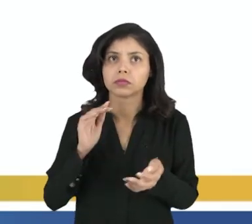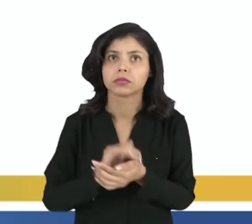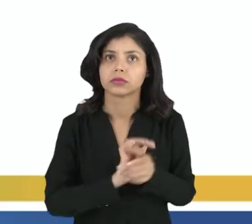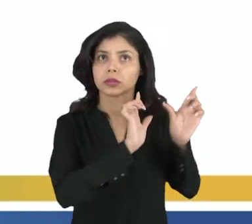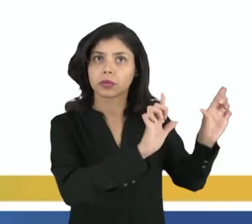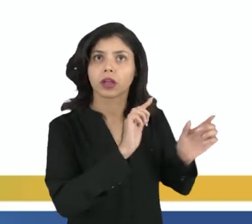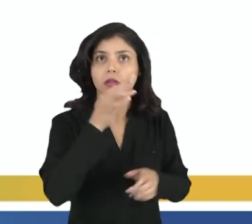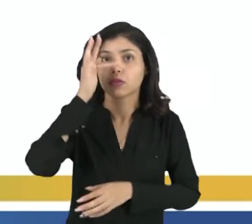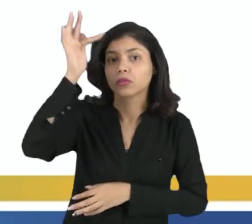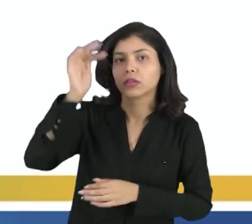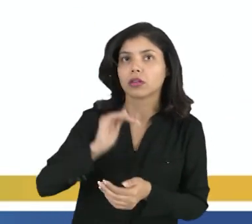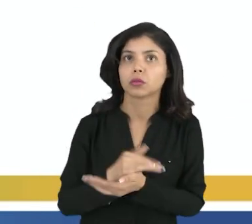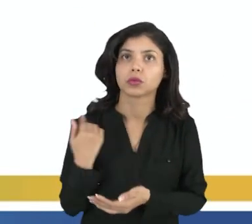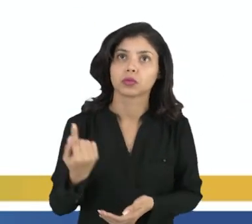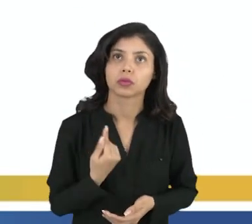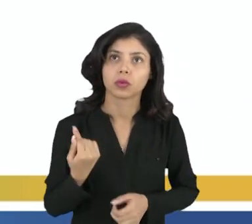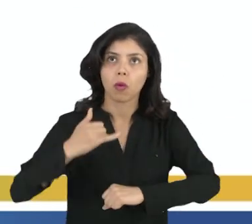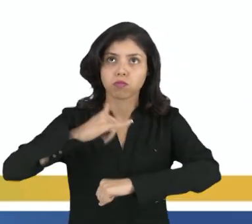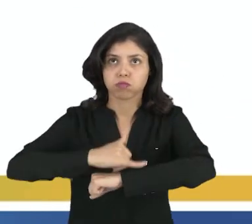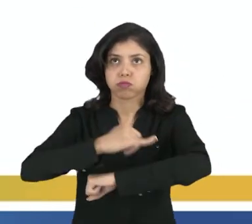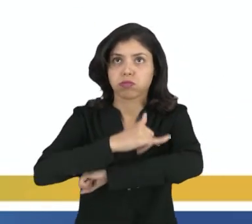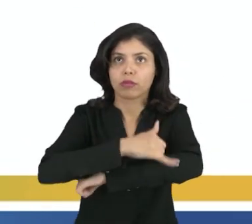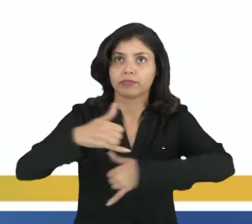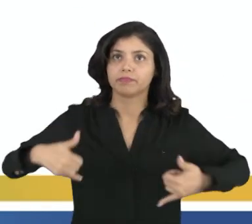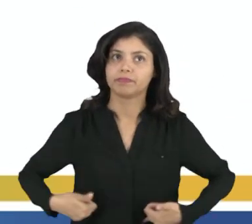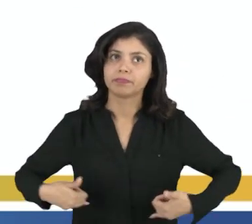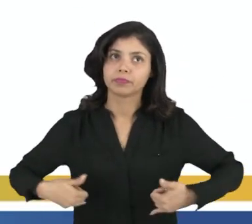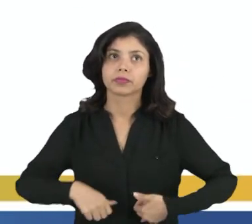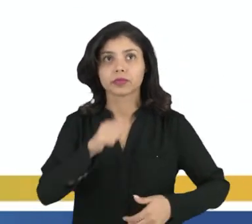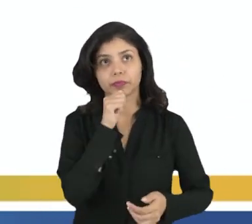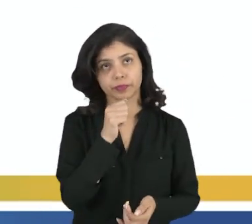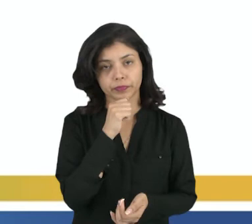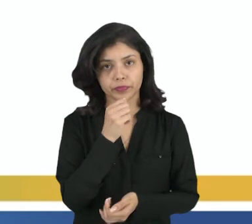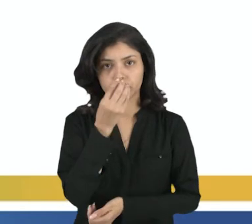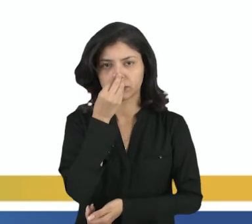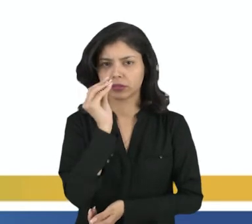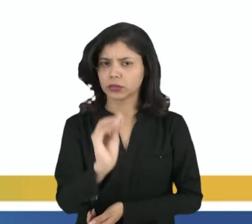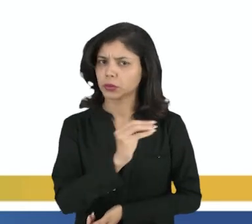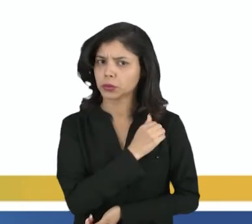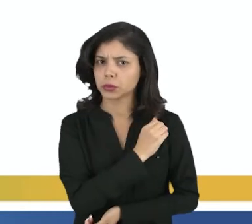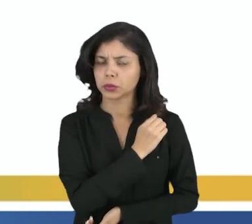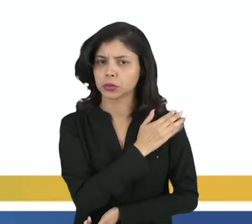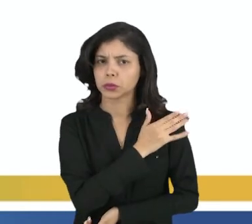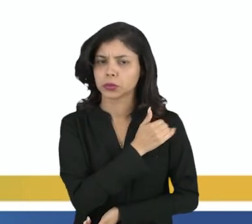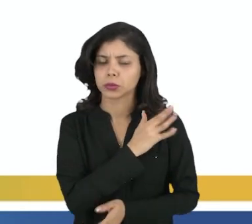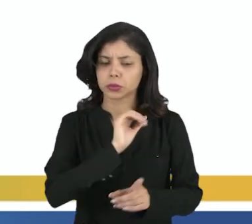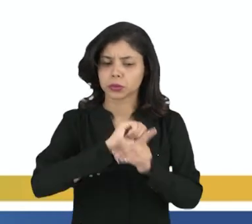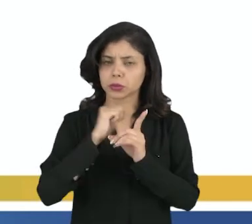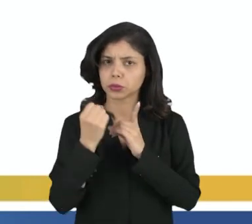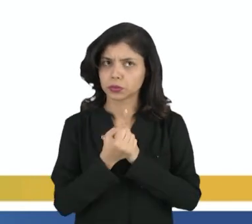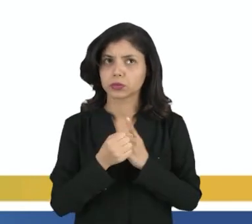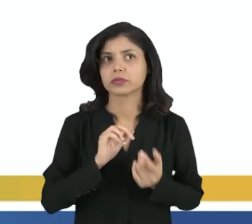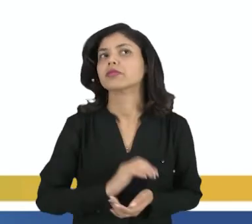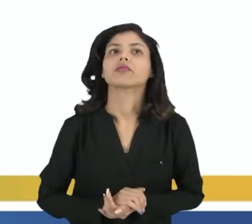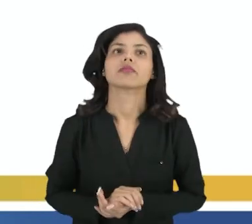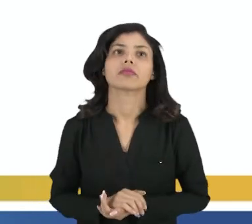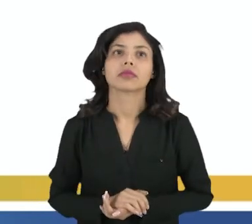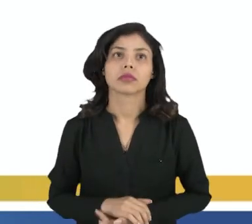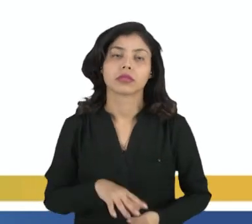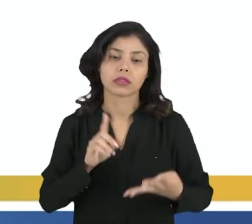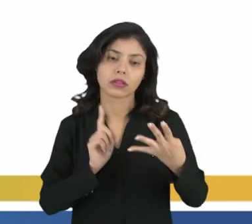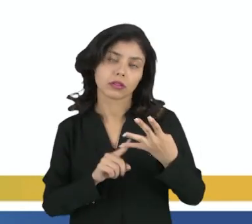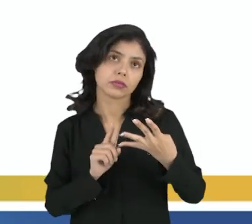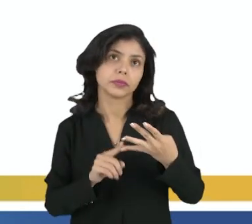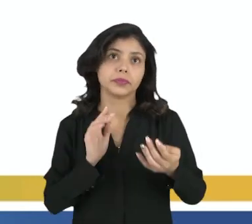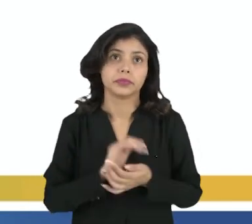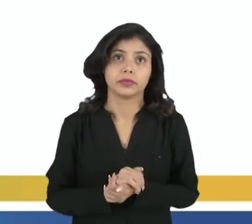que, futuramente, indivíduos obesos sofrerão ainda mais discriminação social. E a 4